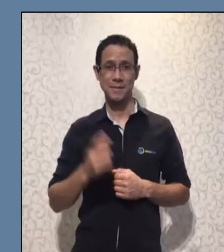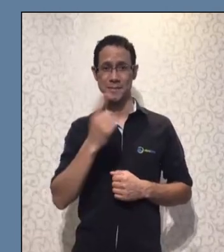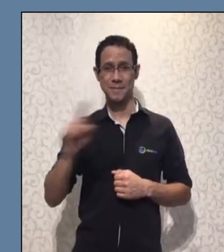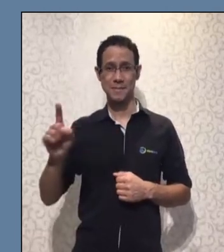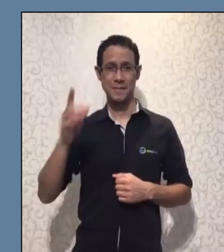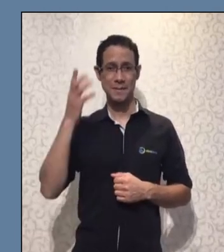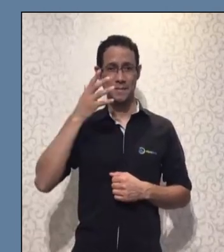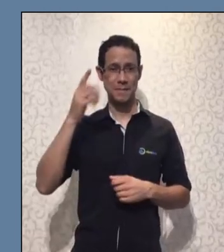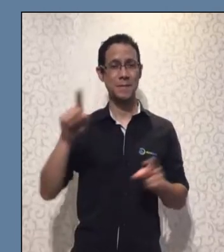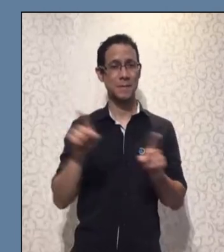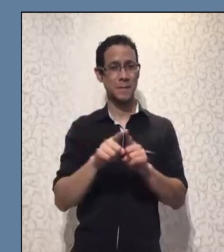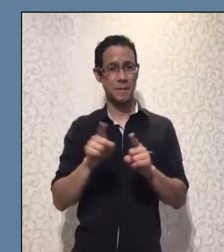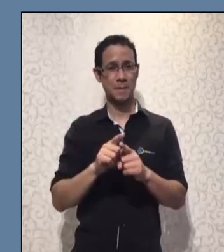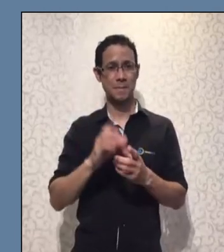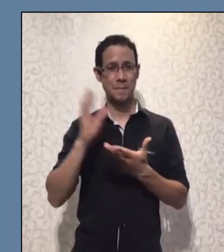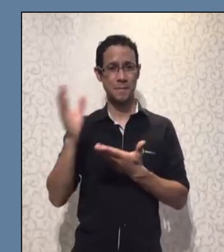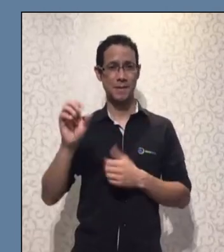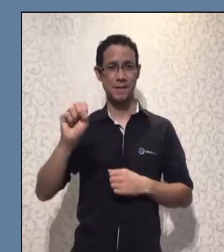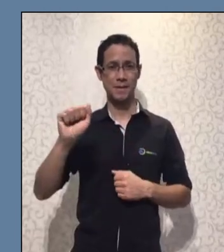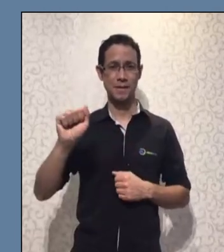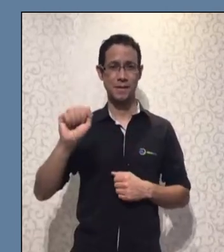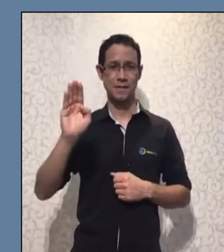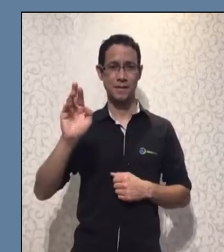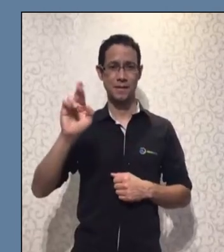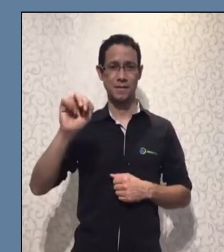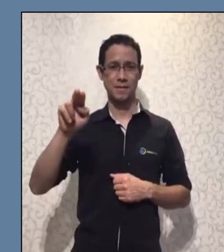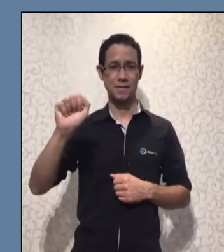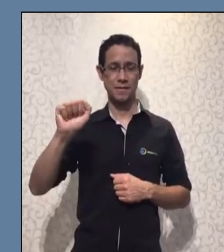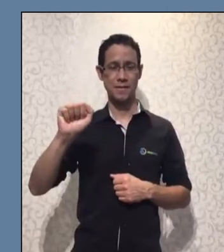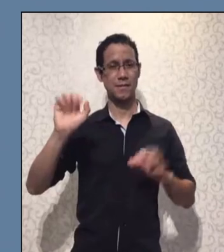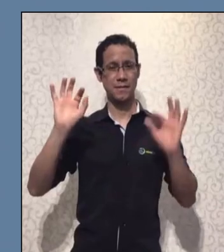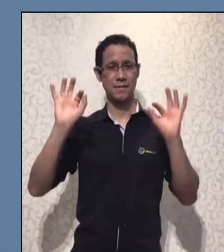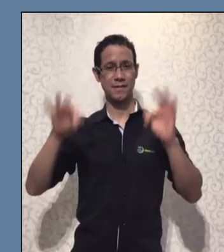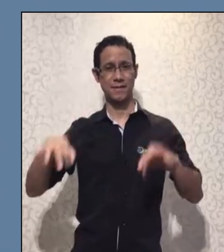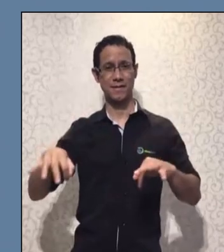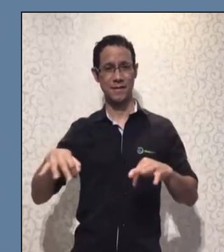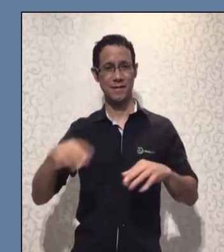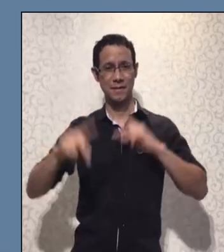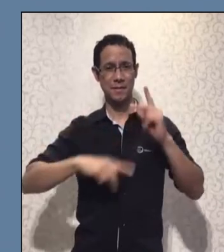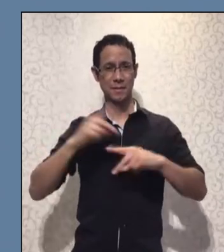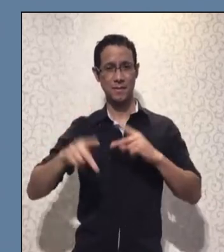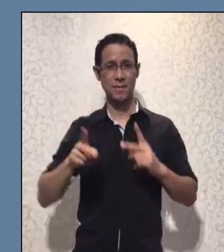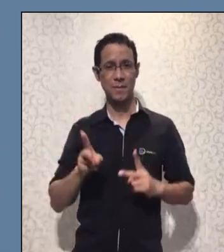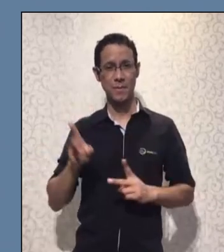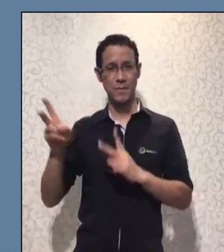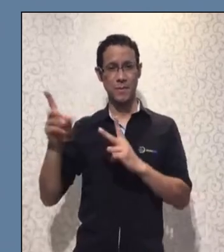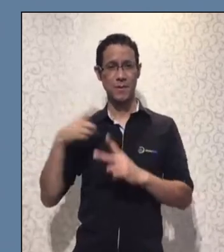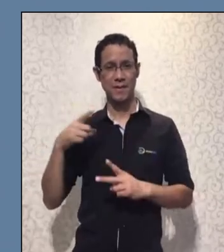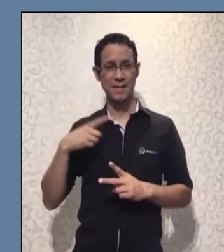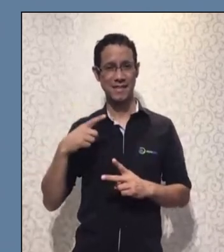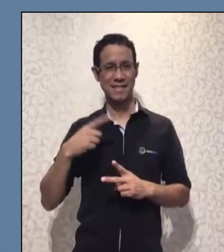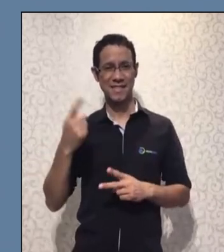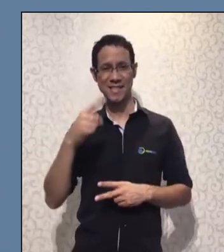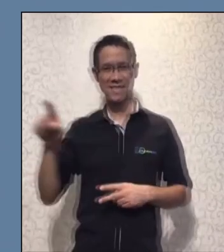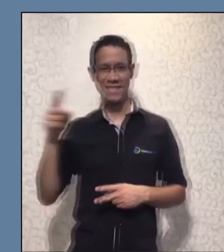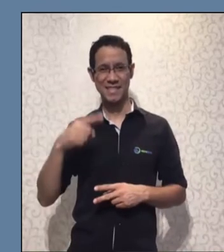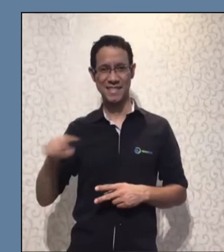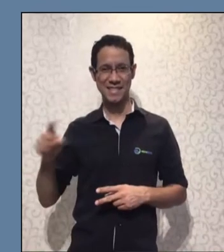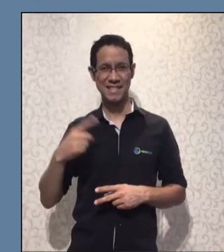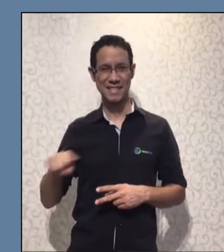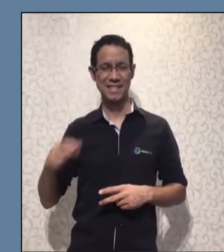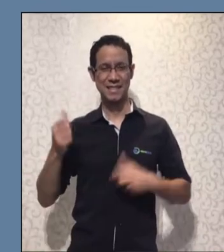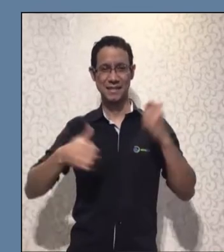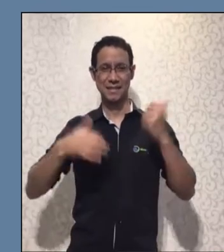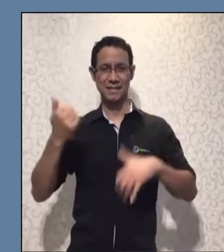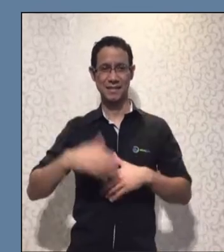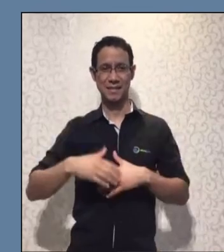passo a palavra à Sabrina para ela fazer o fechamento com o público que continua ainda ouvindo essas últimas considerações. Obrigada